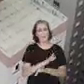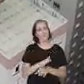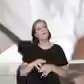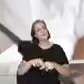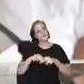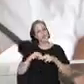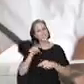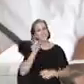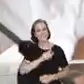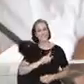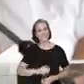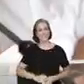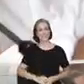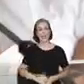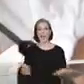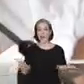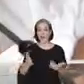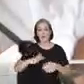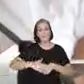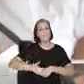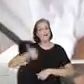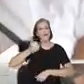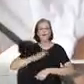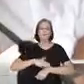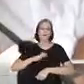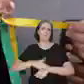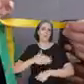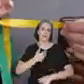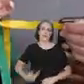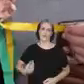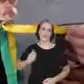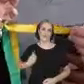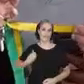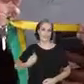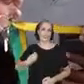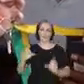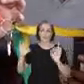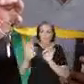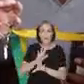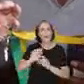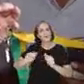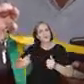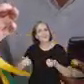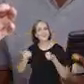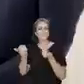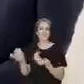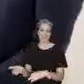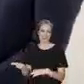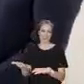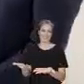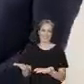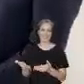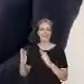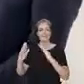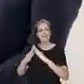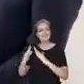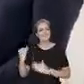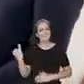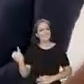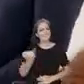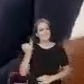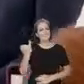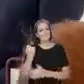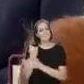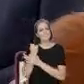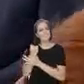feito. Esse é o melhor momento de quem exerce o cargo público: a entrega, a realização, mais como